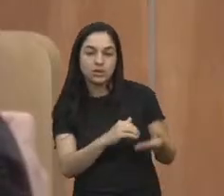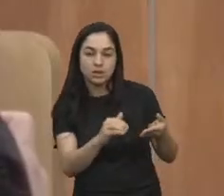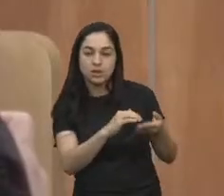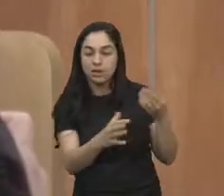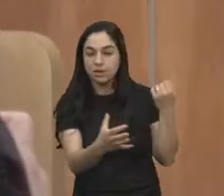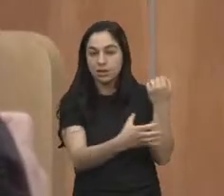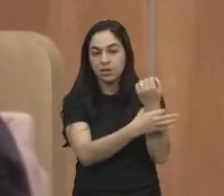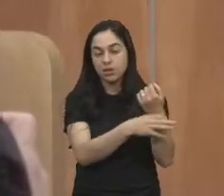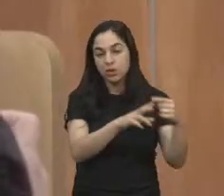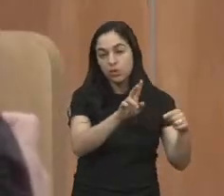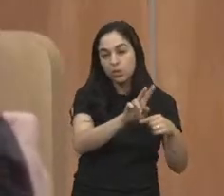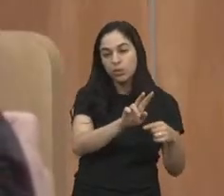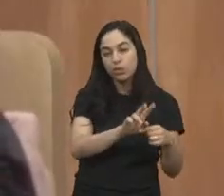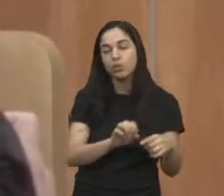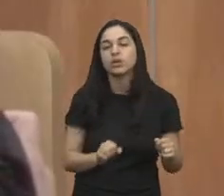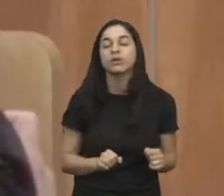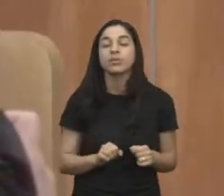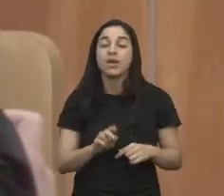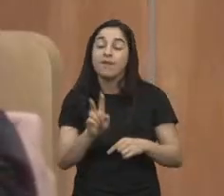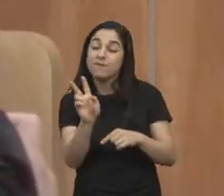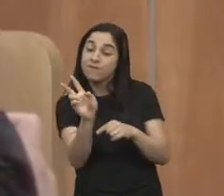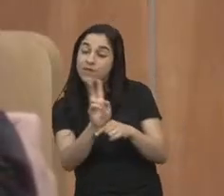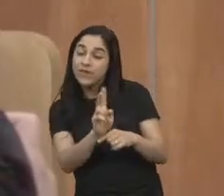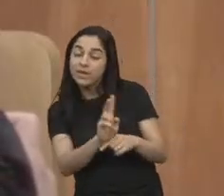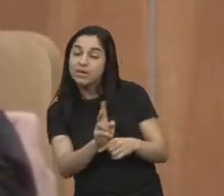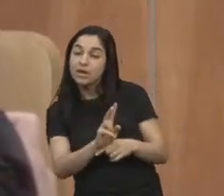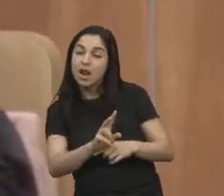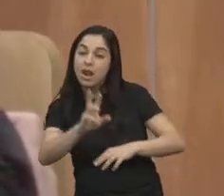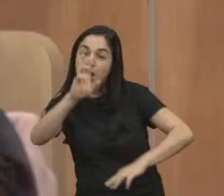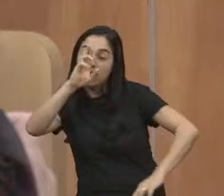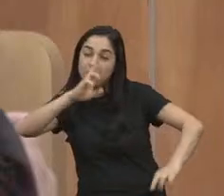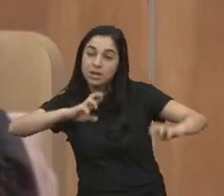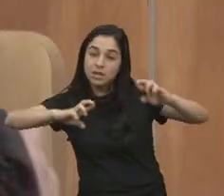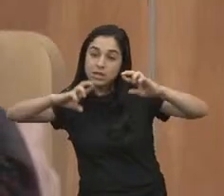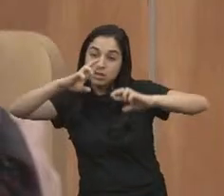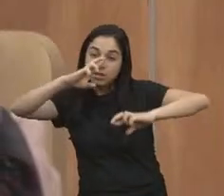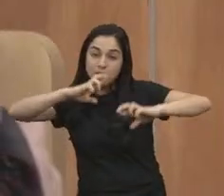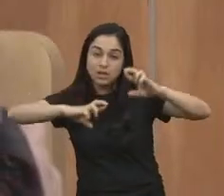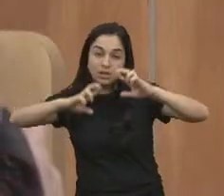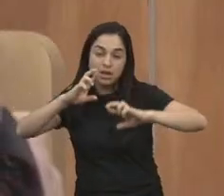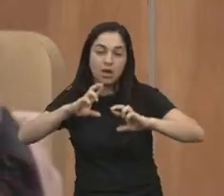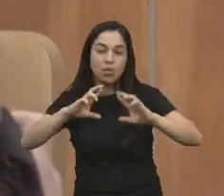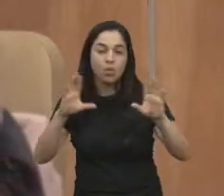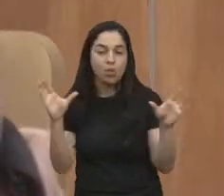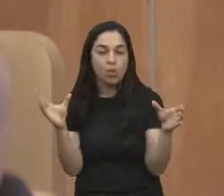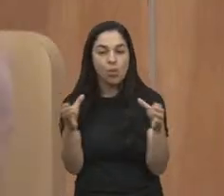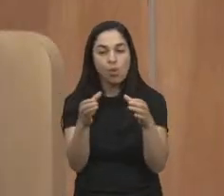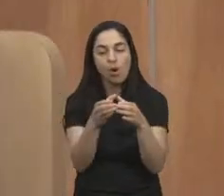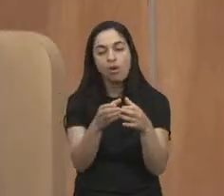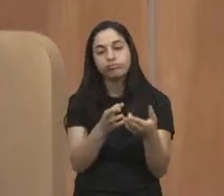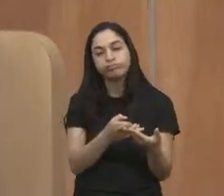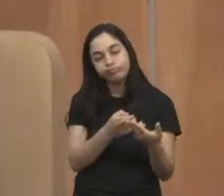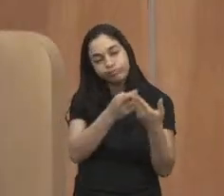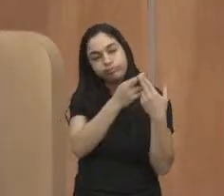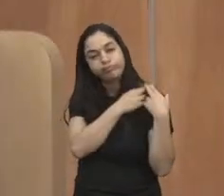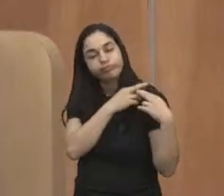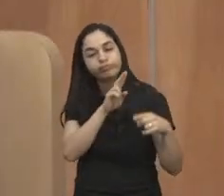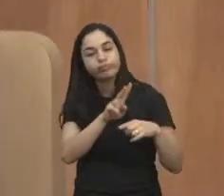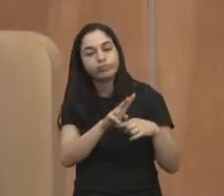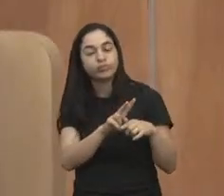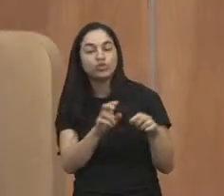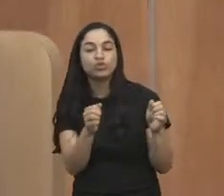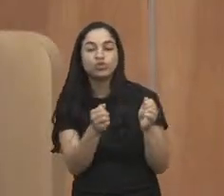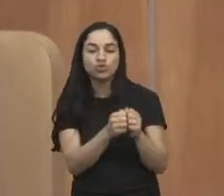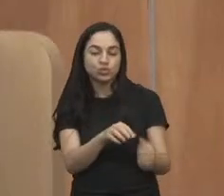a gente faz a frente de fiscalização, tanto com a unidade específica, que é a unidade de fiscalização de posturas, também com a Guarda e com o